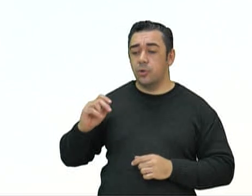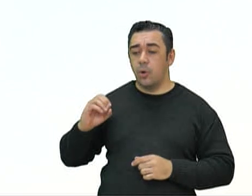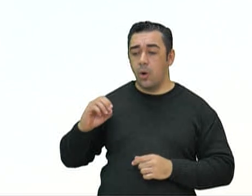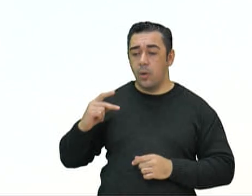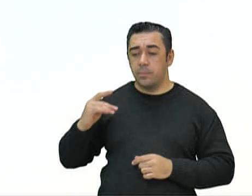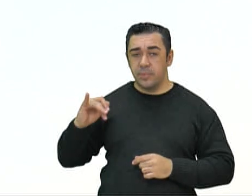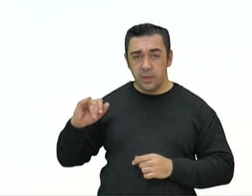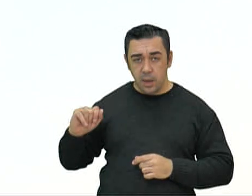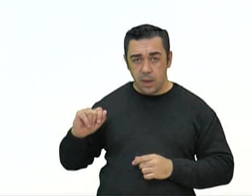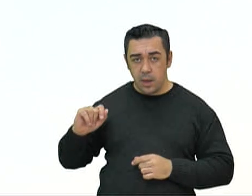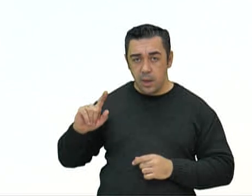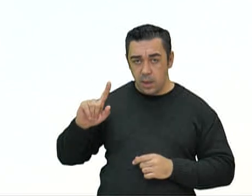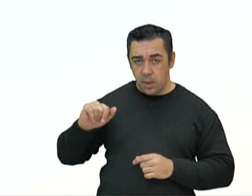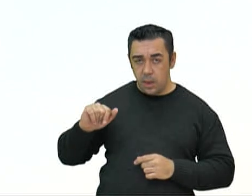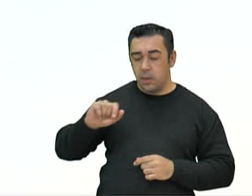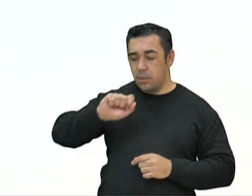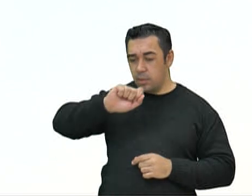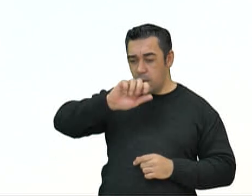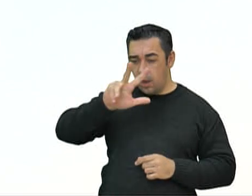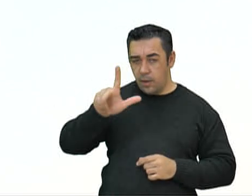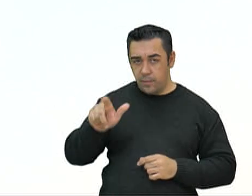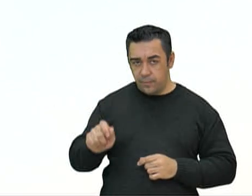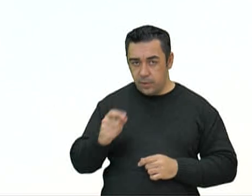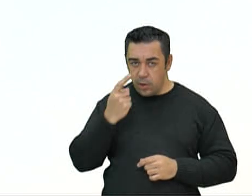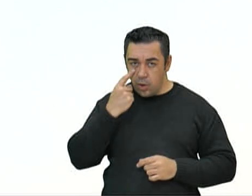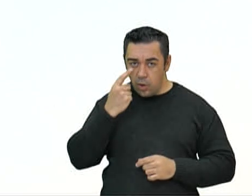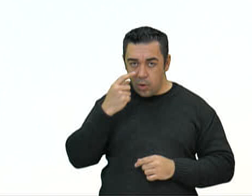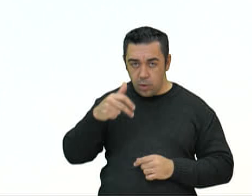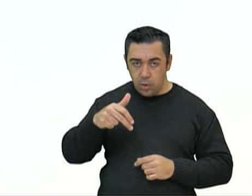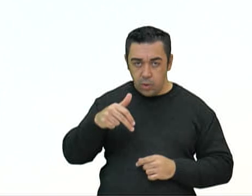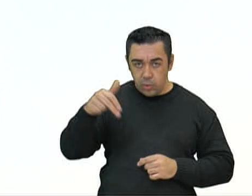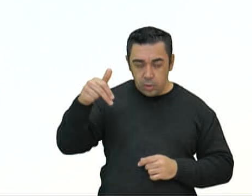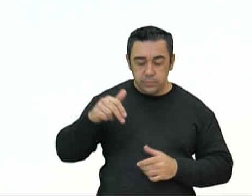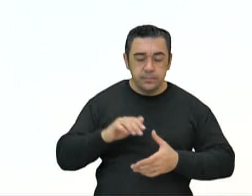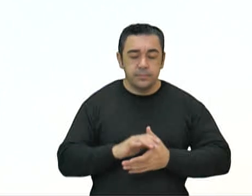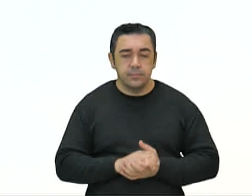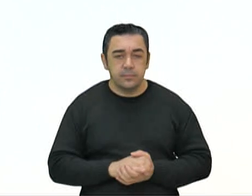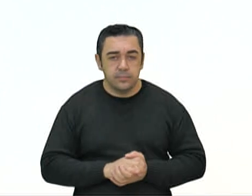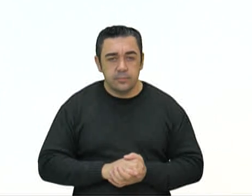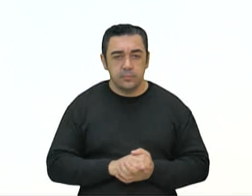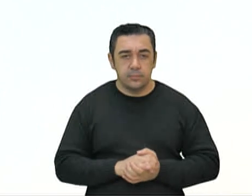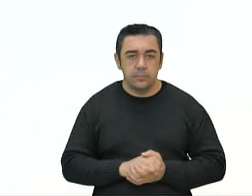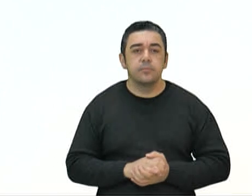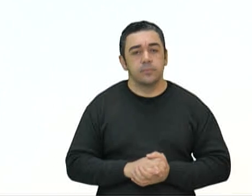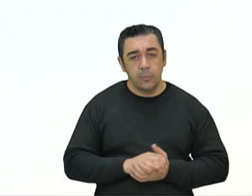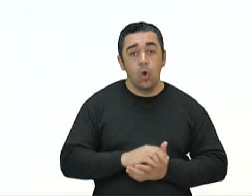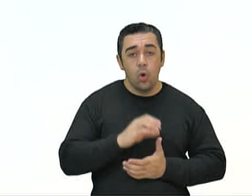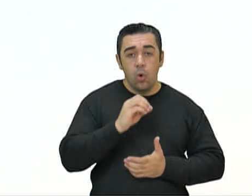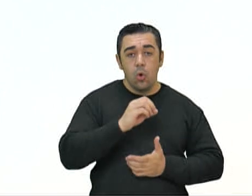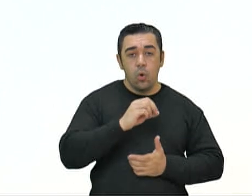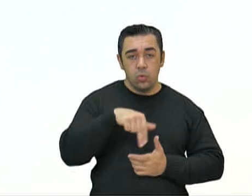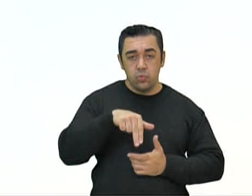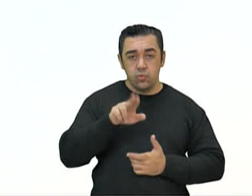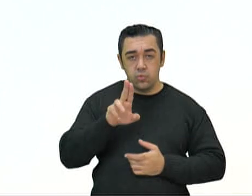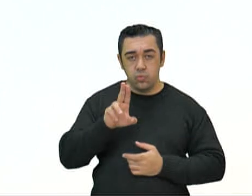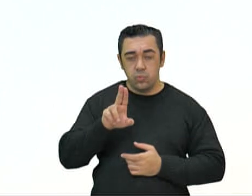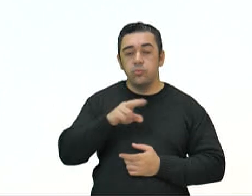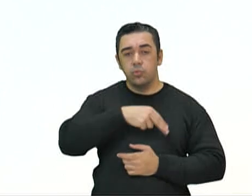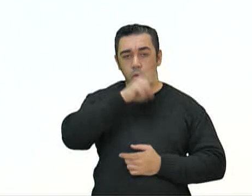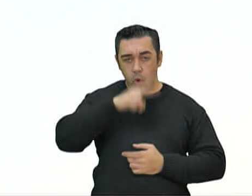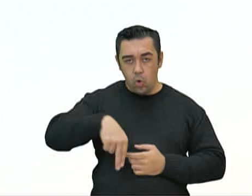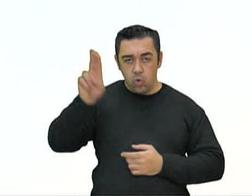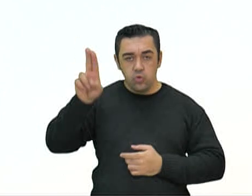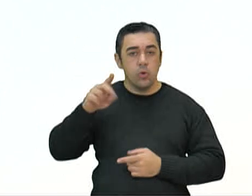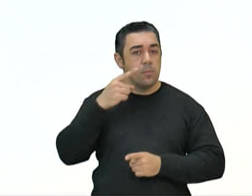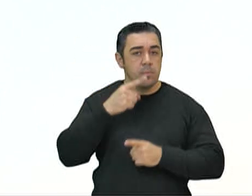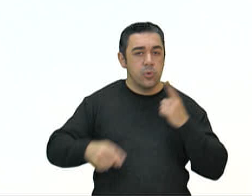África. Calma, criança, você já vai ver isso no mapa. Calma. A Liga das Nações proibiu os países membros